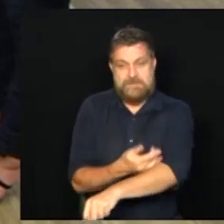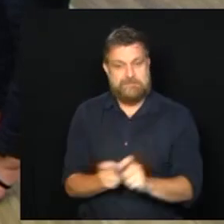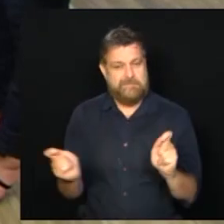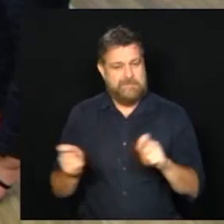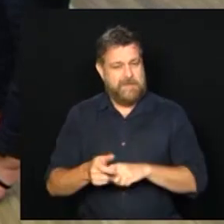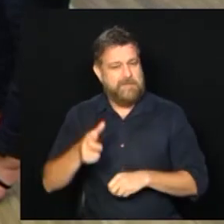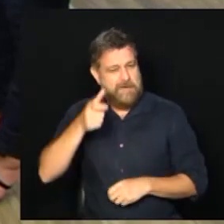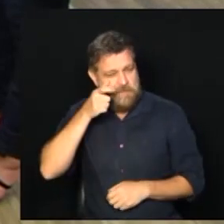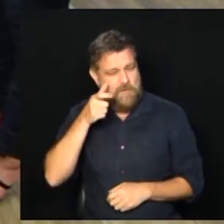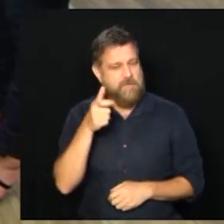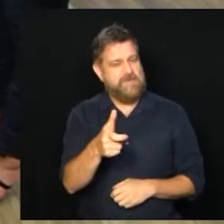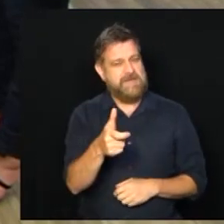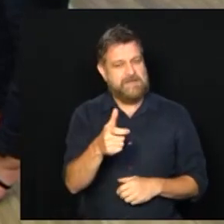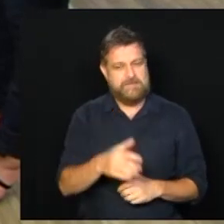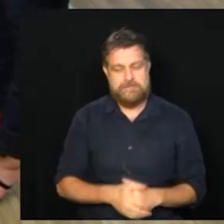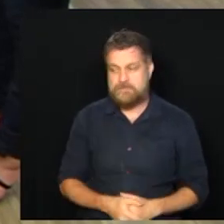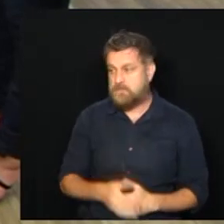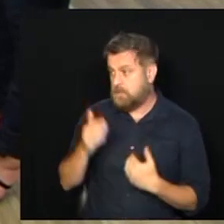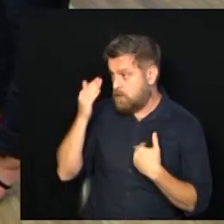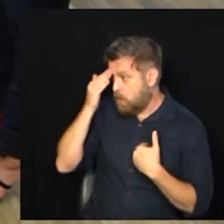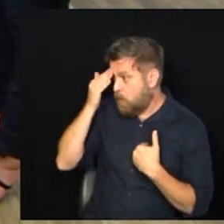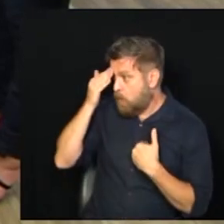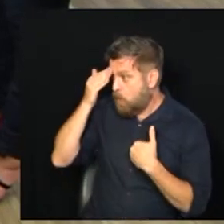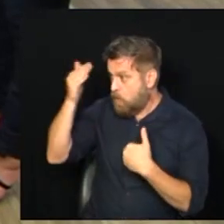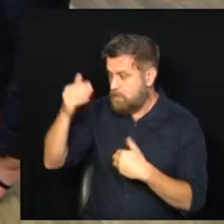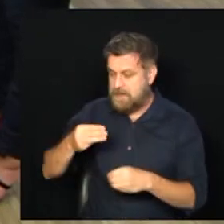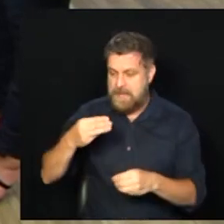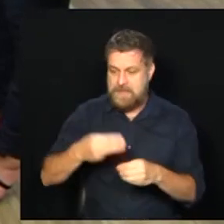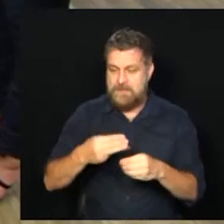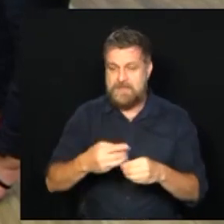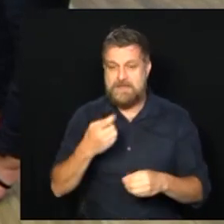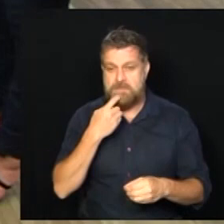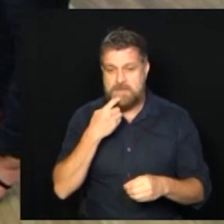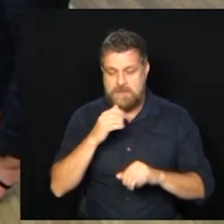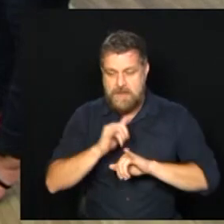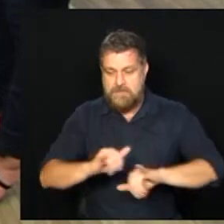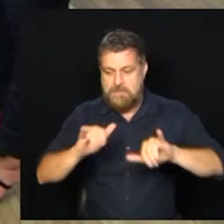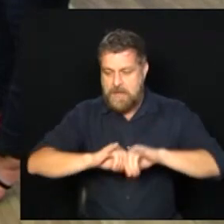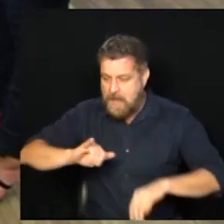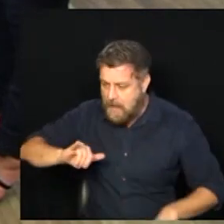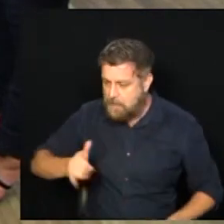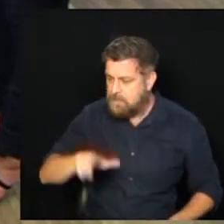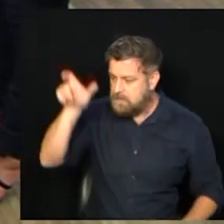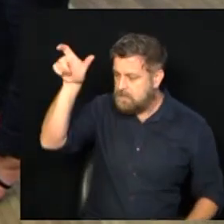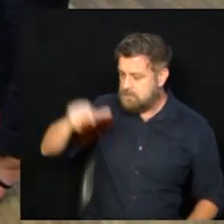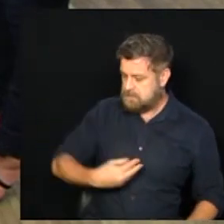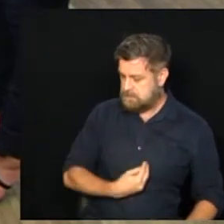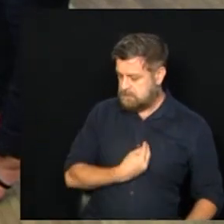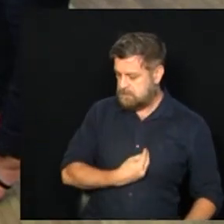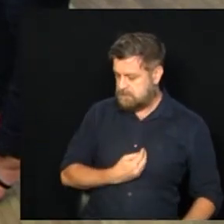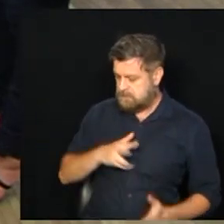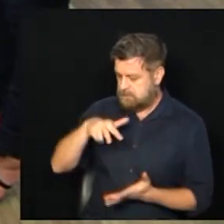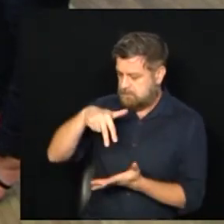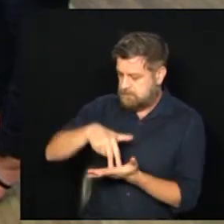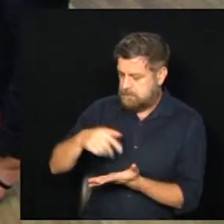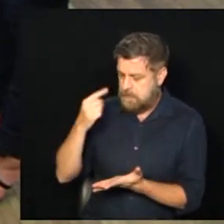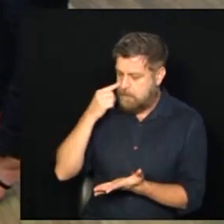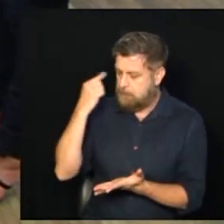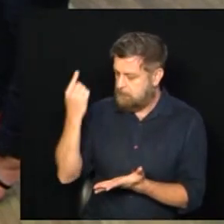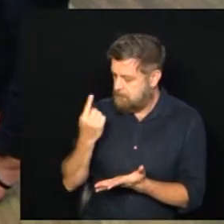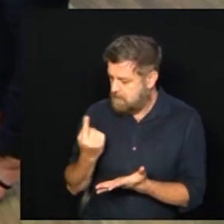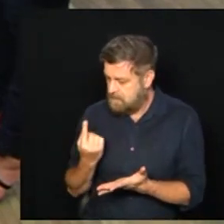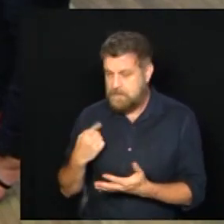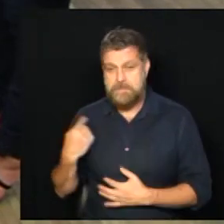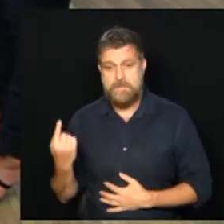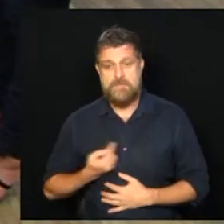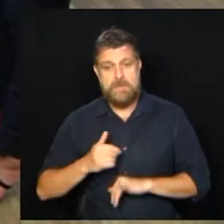pena conferir. Mina Abreu, muito obrigado pelas notícias da Metrópole de Campinas. Quero aproveitar a sua presença aqui nos nossos estúdios para nós falarmos